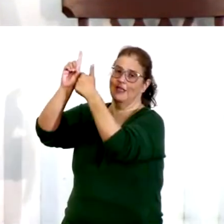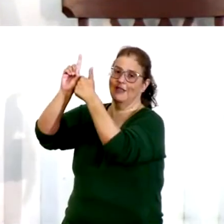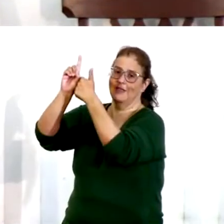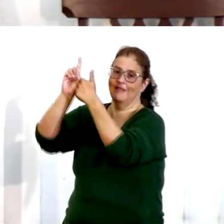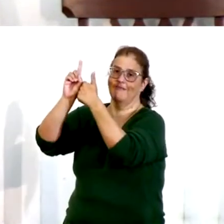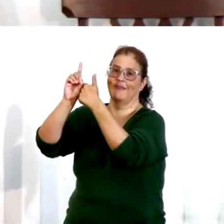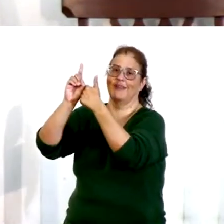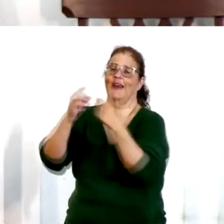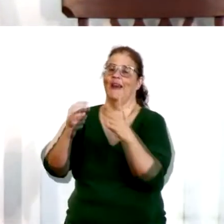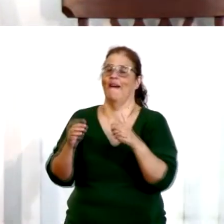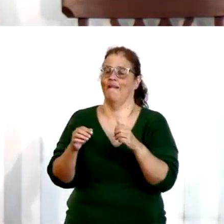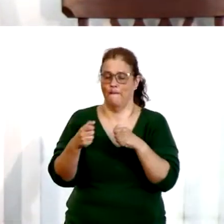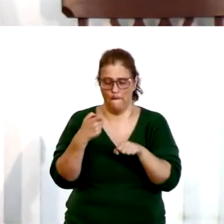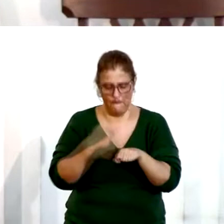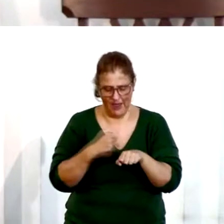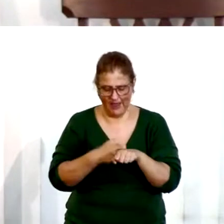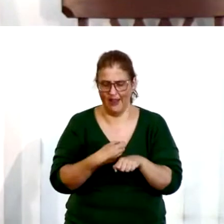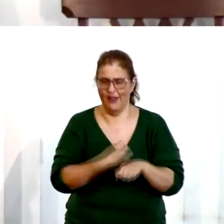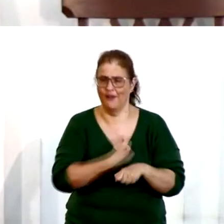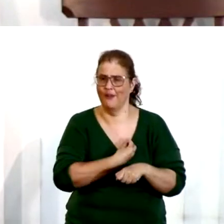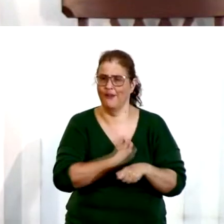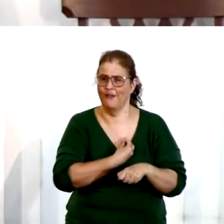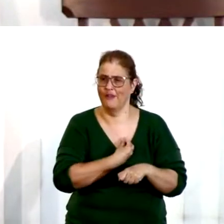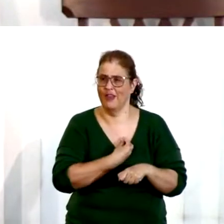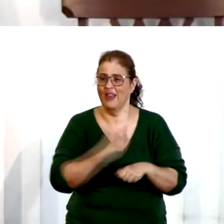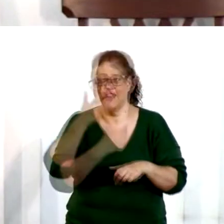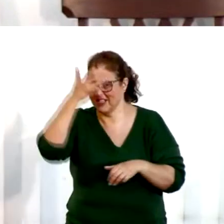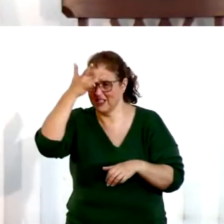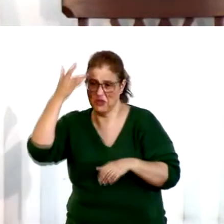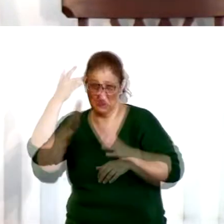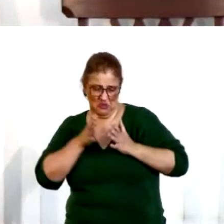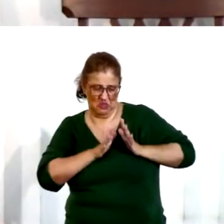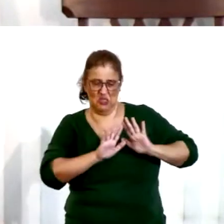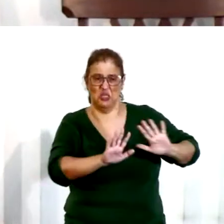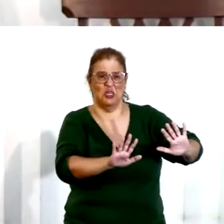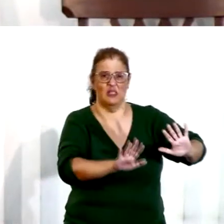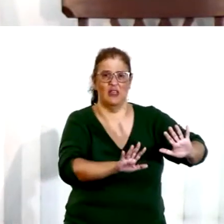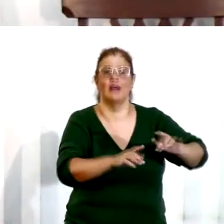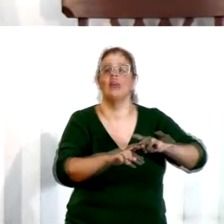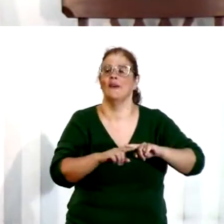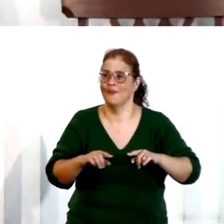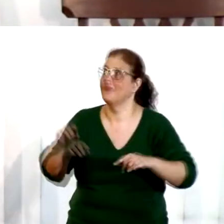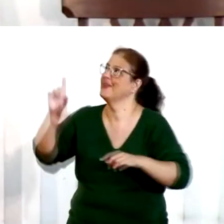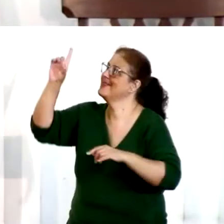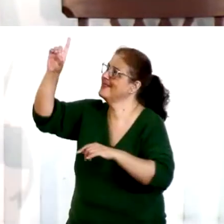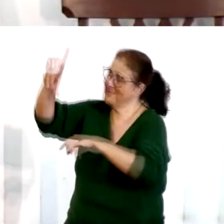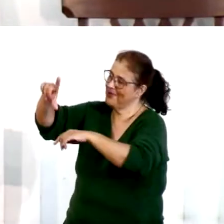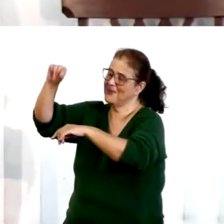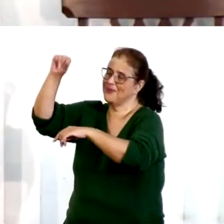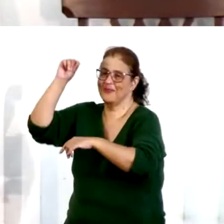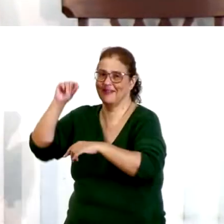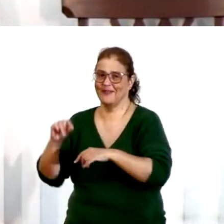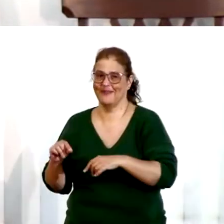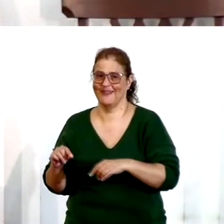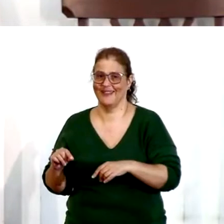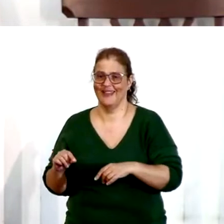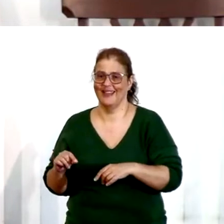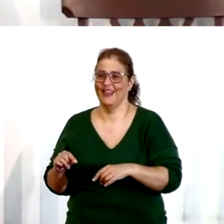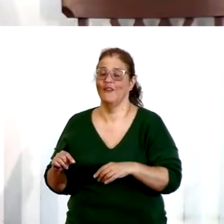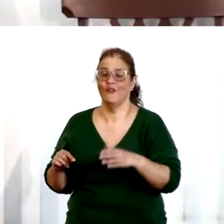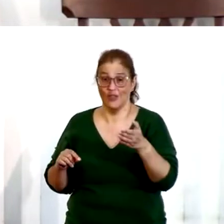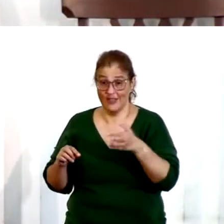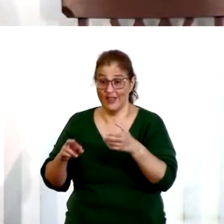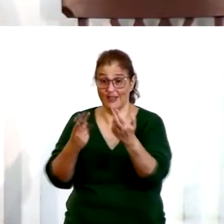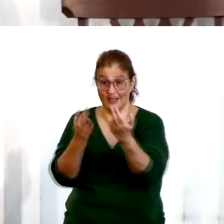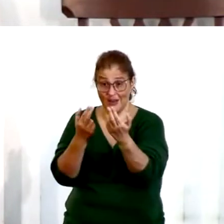a pedra que vive, é rejeitada sim pelos homens, mas para com Deus eleita e preciosa. Também vós mesmos, como pedras que